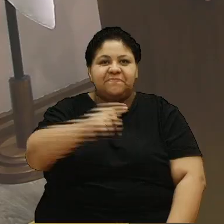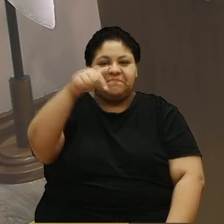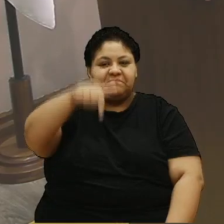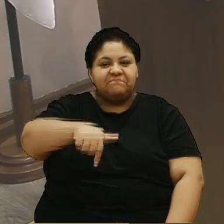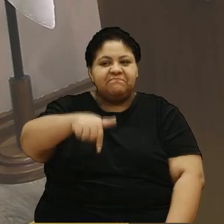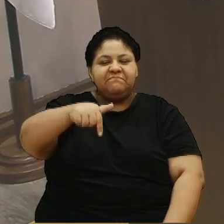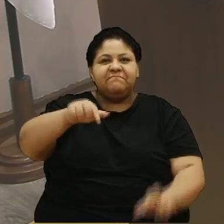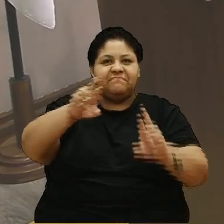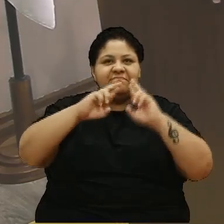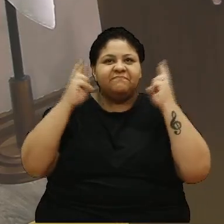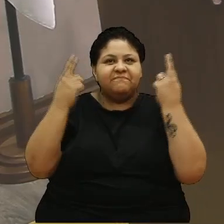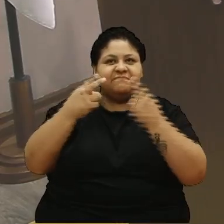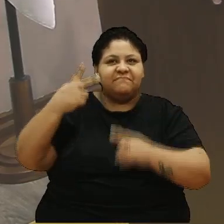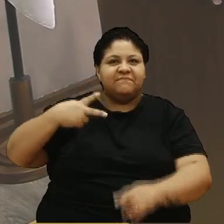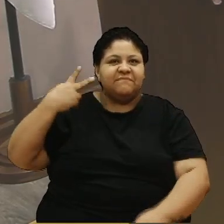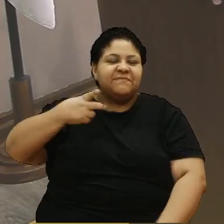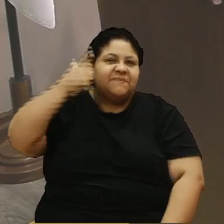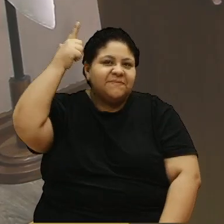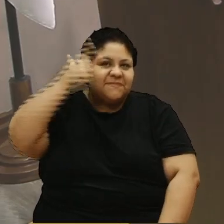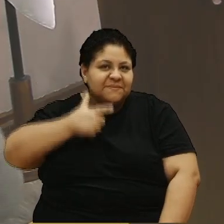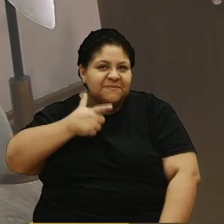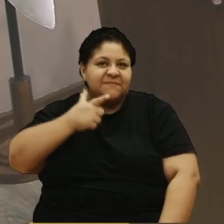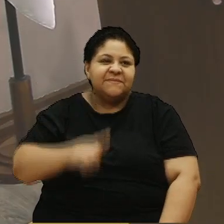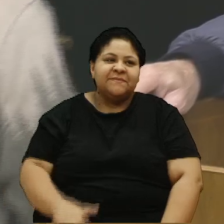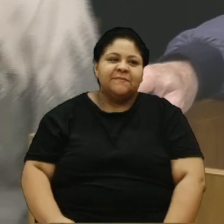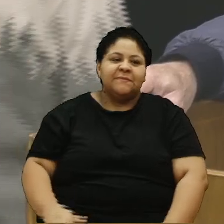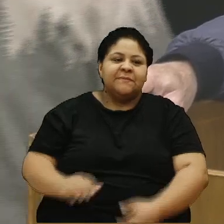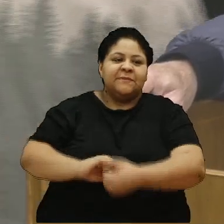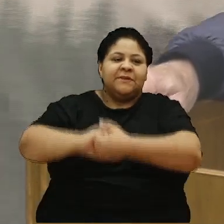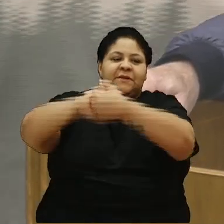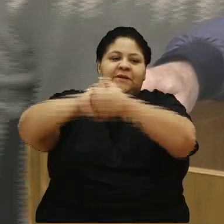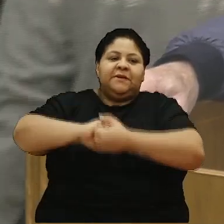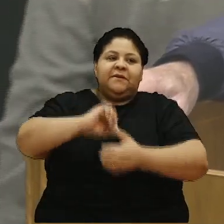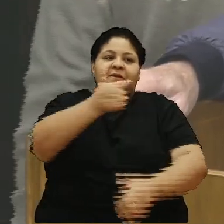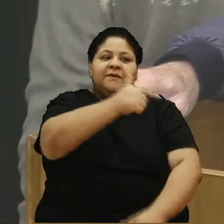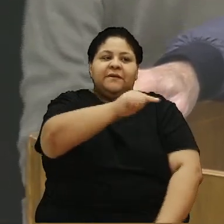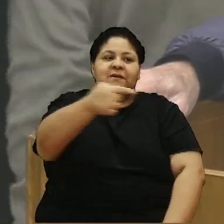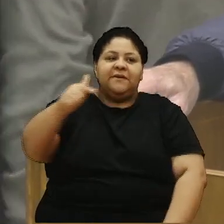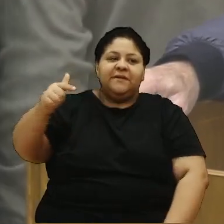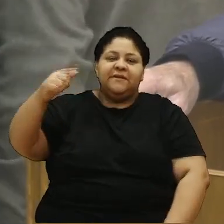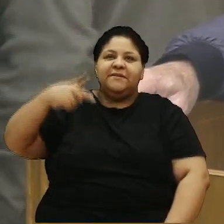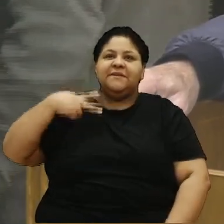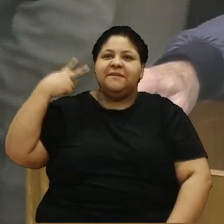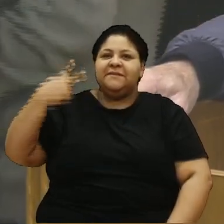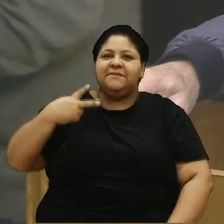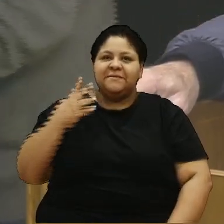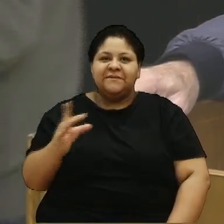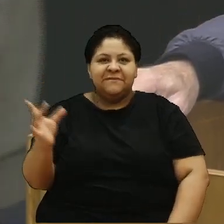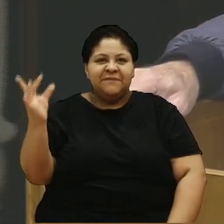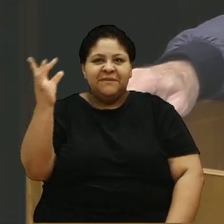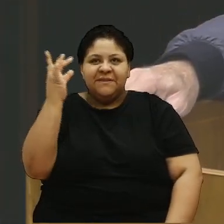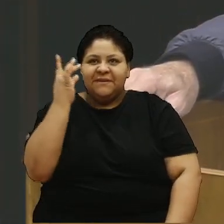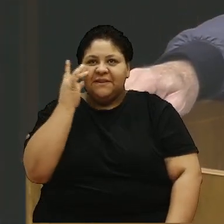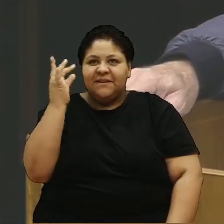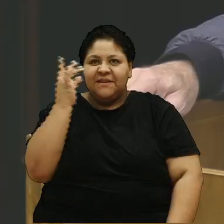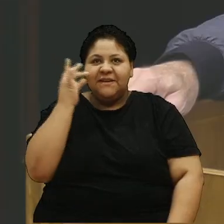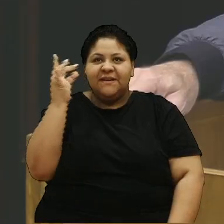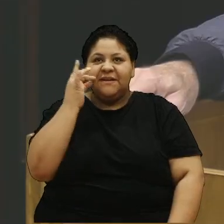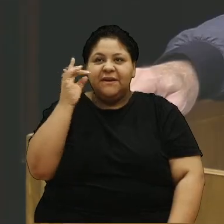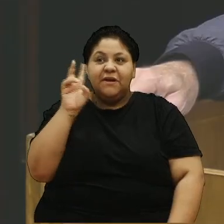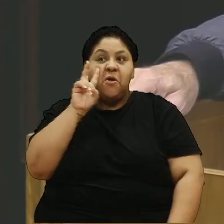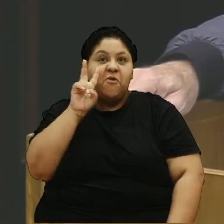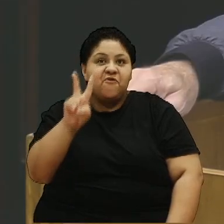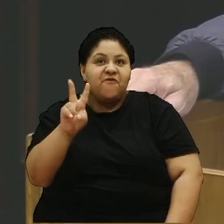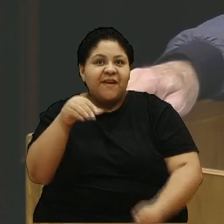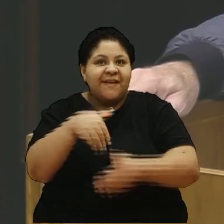sessão, o vereador Lucas Carinato, cumprimento aos demais vereadores, os presentes e quem nos assiste de